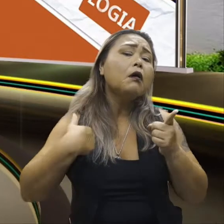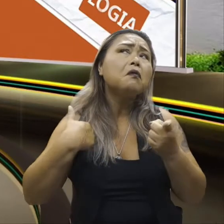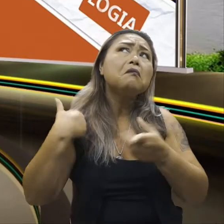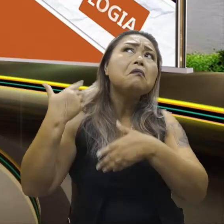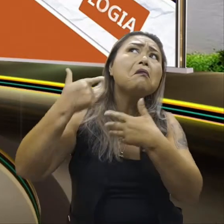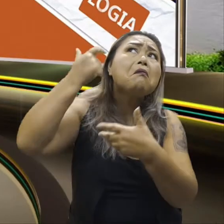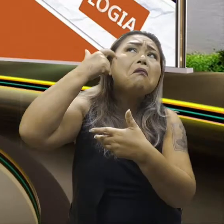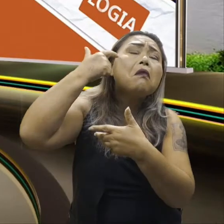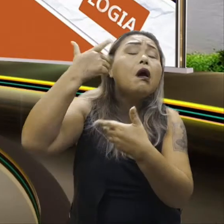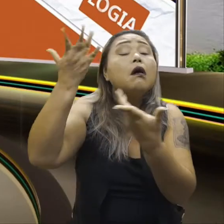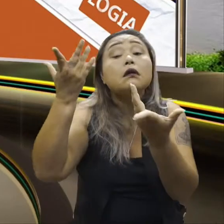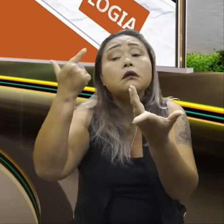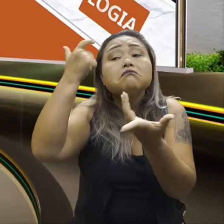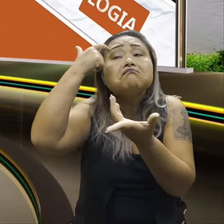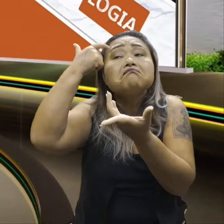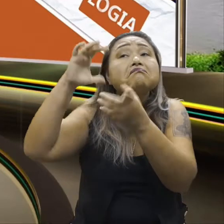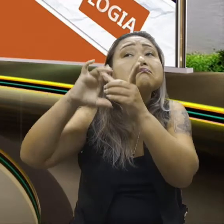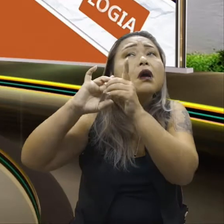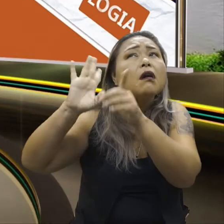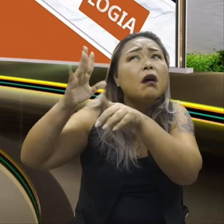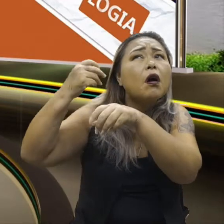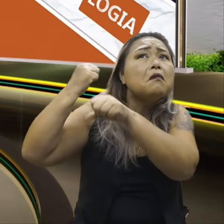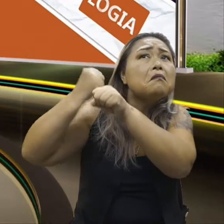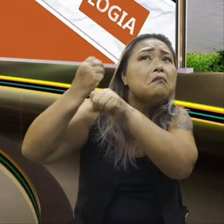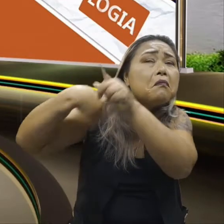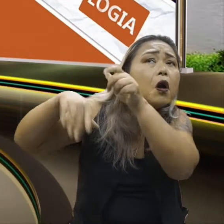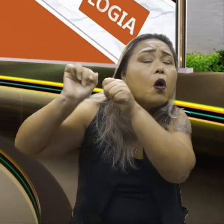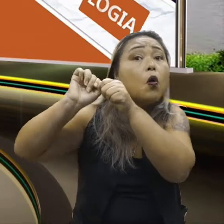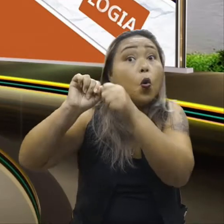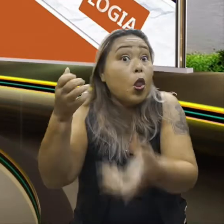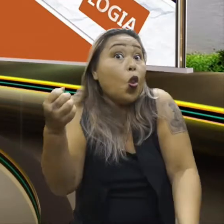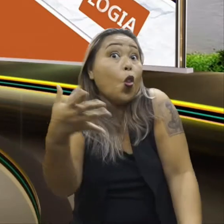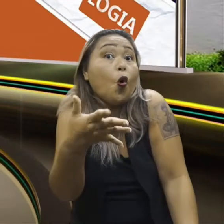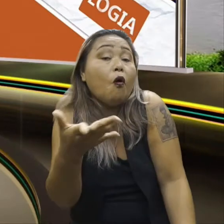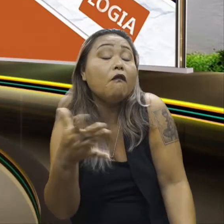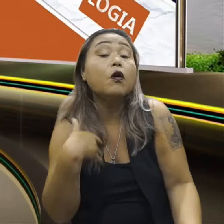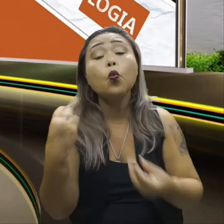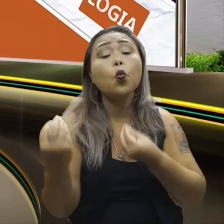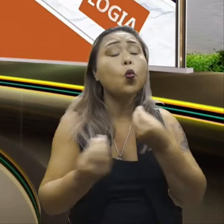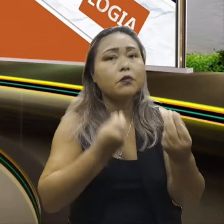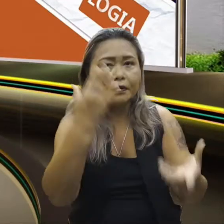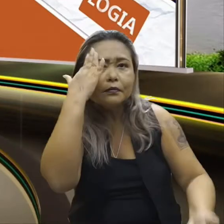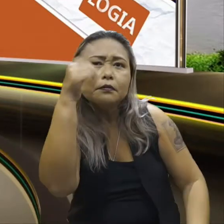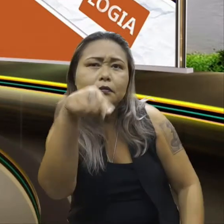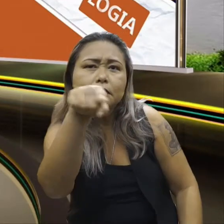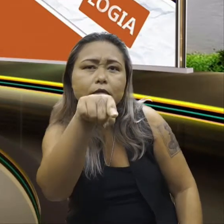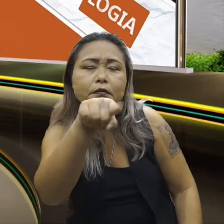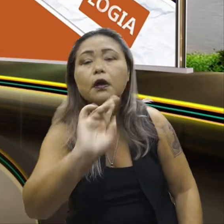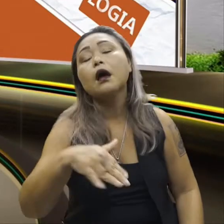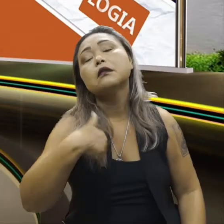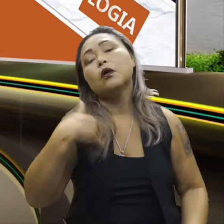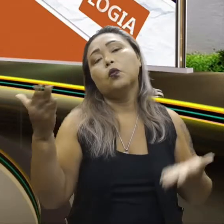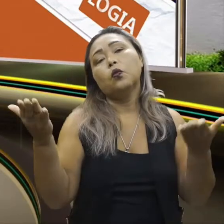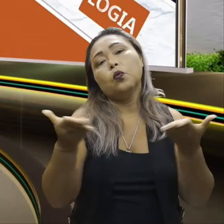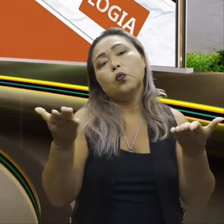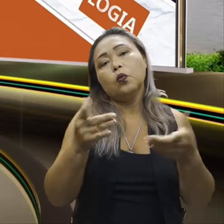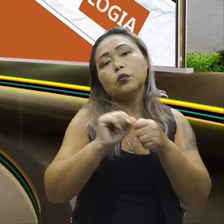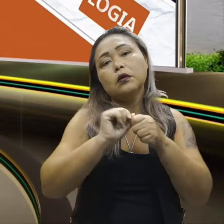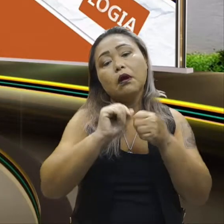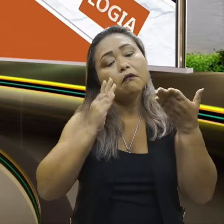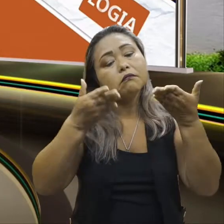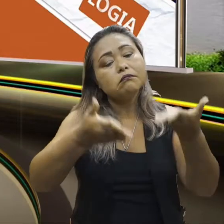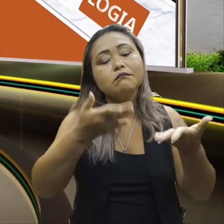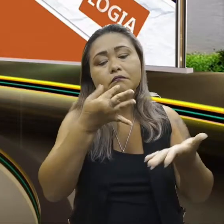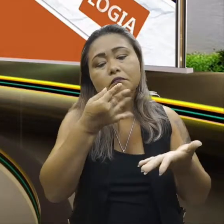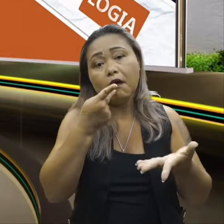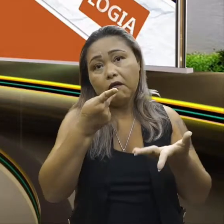ideia democrática? É muito antiga ou é mais nova? Como é que foi? Vocês sabem? Então, hoje nós vamos falar exatamente sobre isso, tá